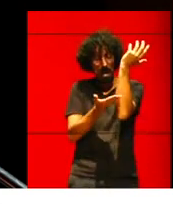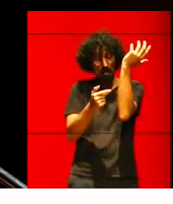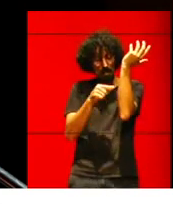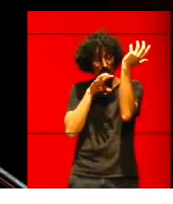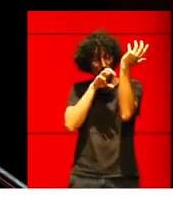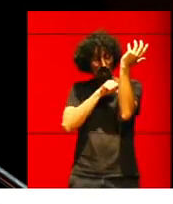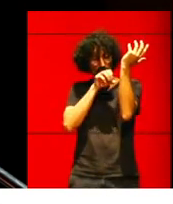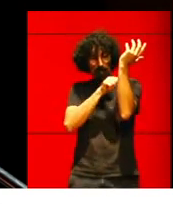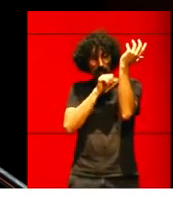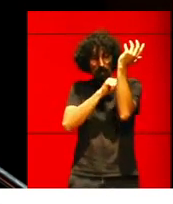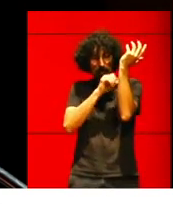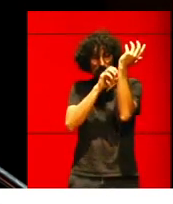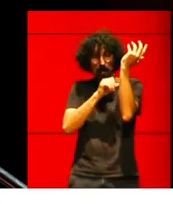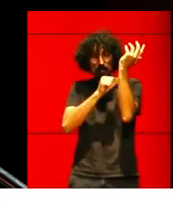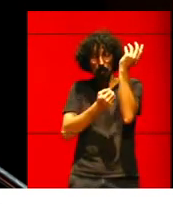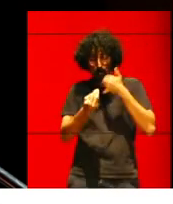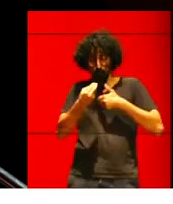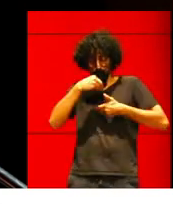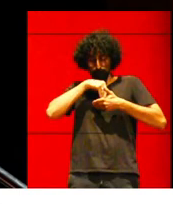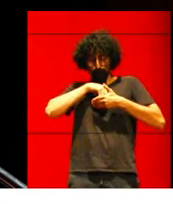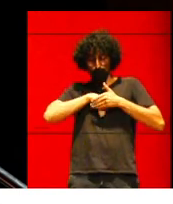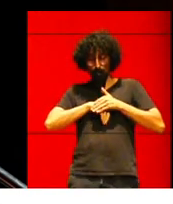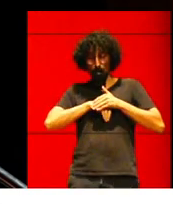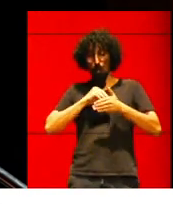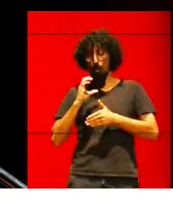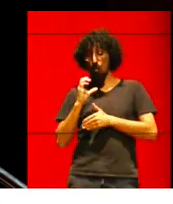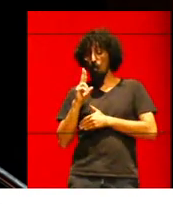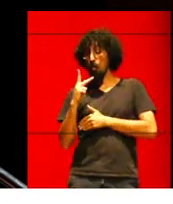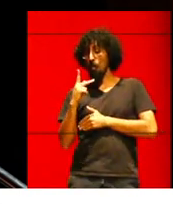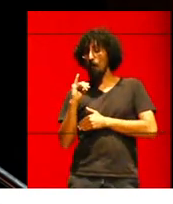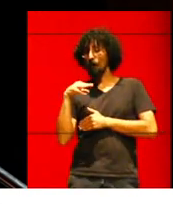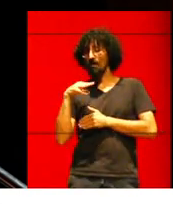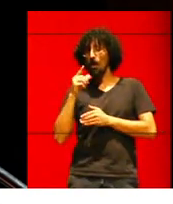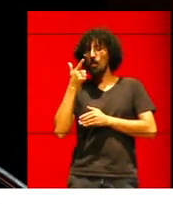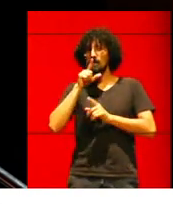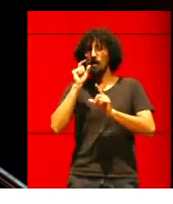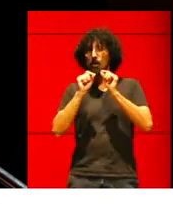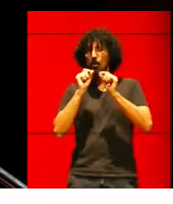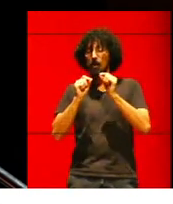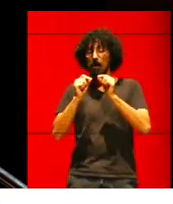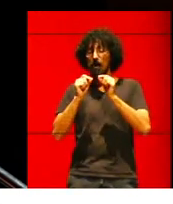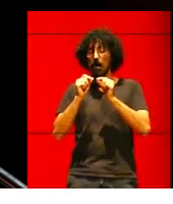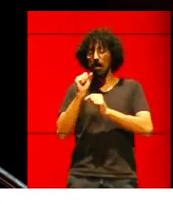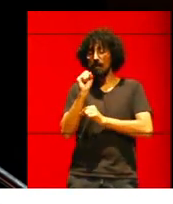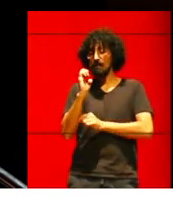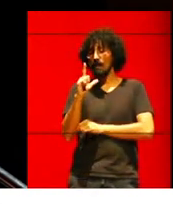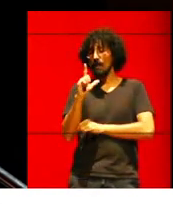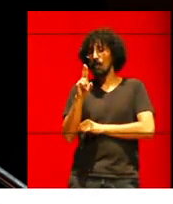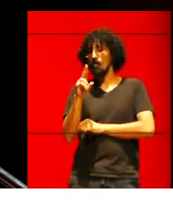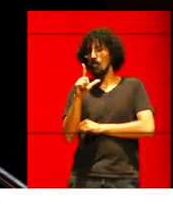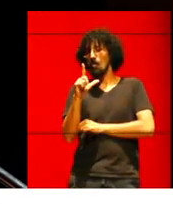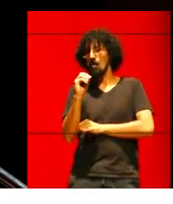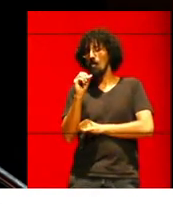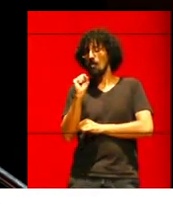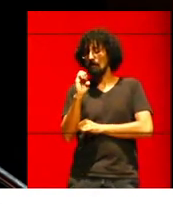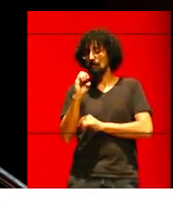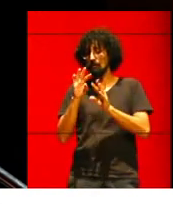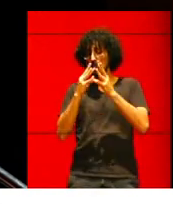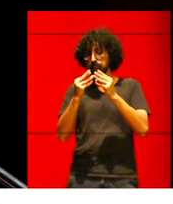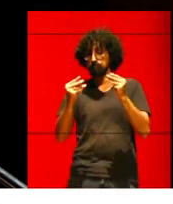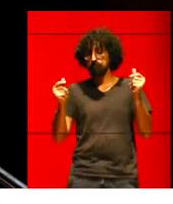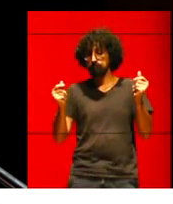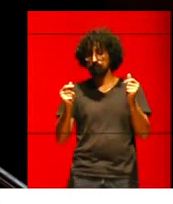ela apenas fazer a quebra. E o cupim não consegue degradar a celulose sozinho. Então, vejam, é uma